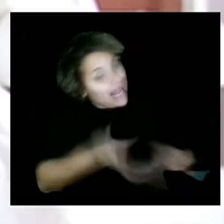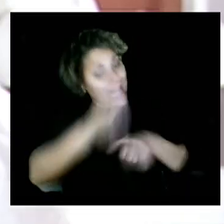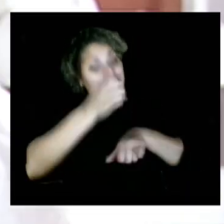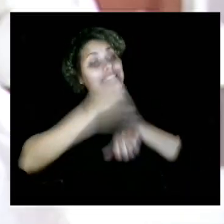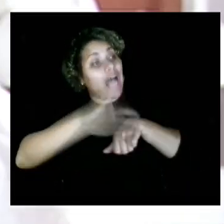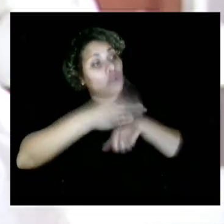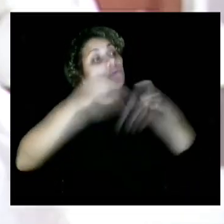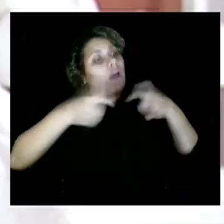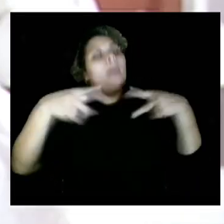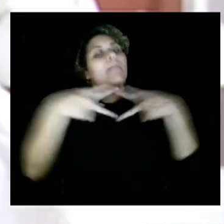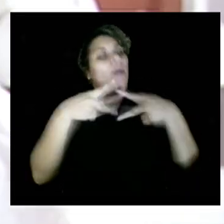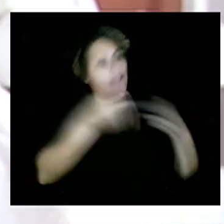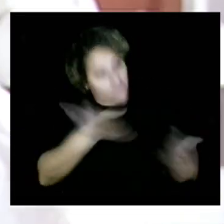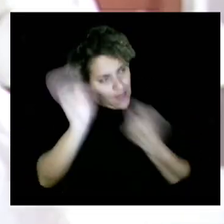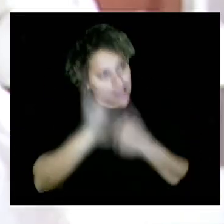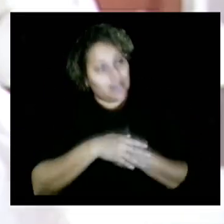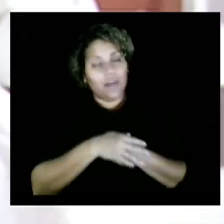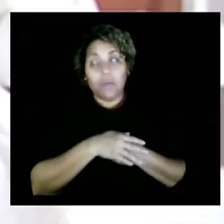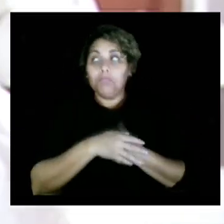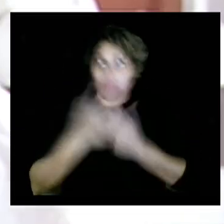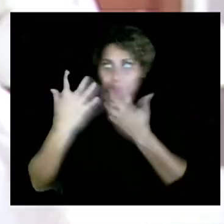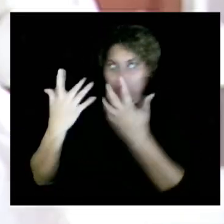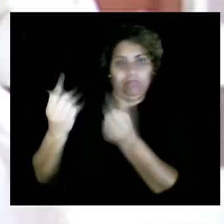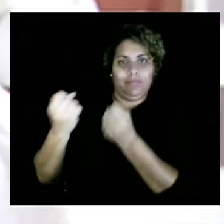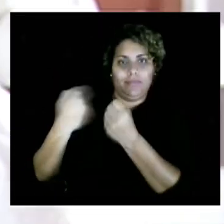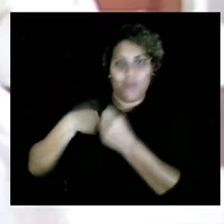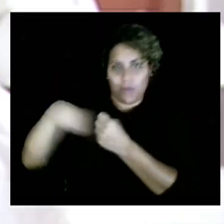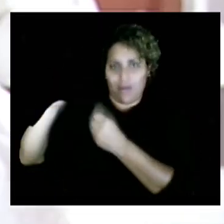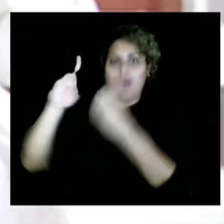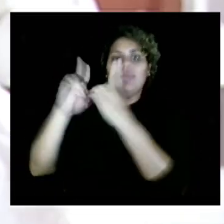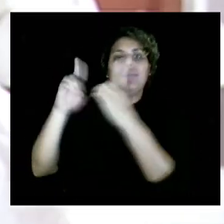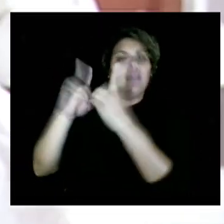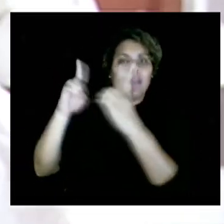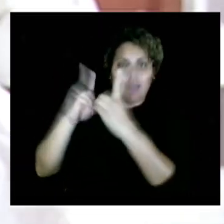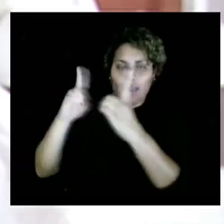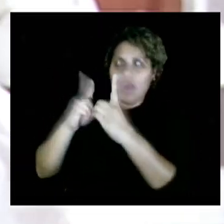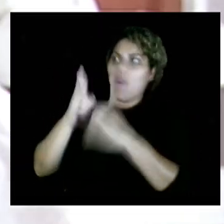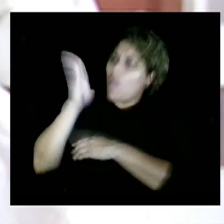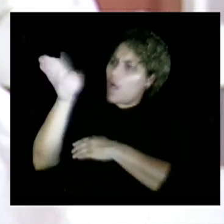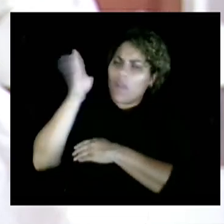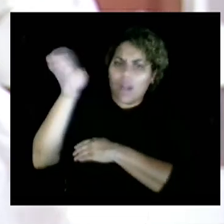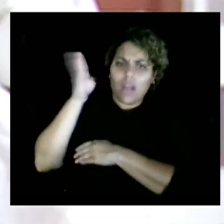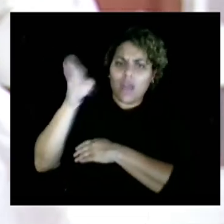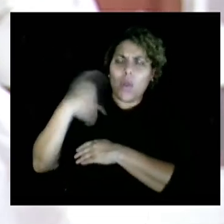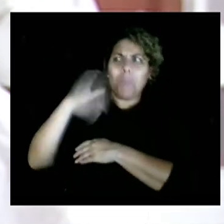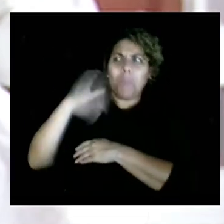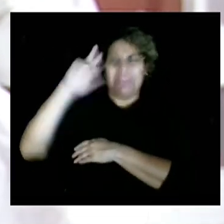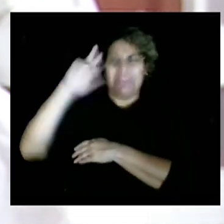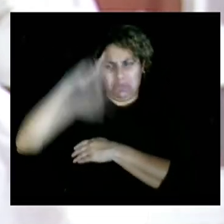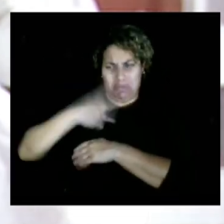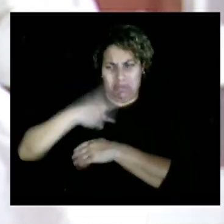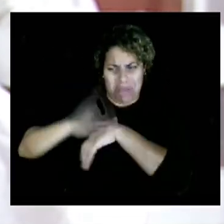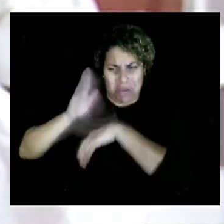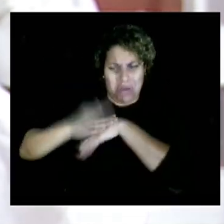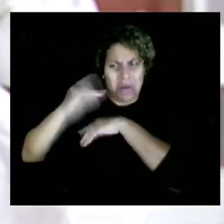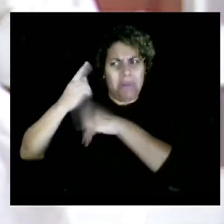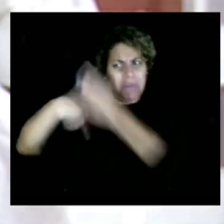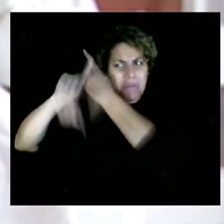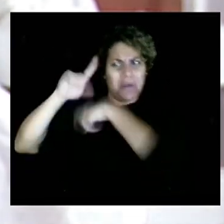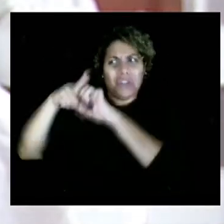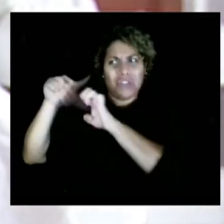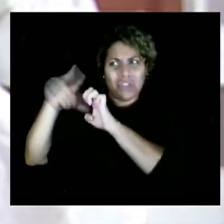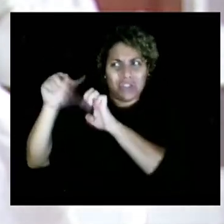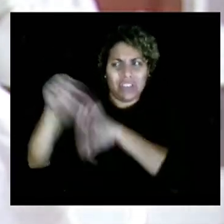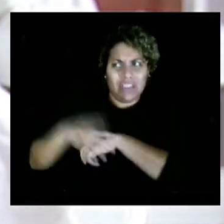lá. Mas eu nunca pensei em ter meu negócio. Eu fui e eu Você ficou quantos anos lá em Paulínia? 1 ano.